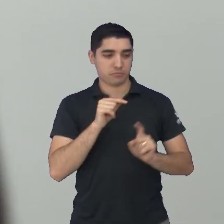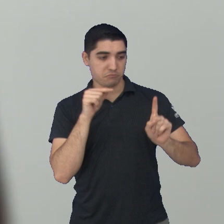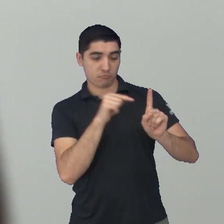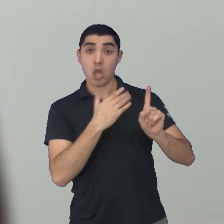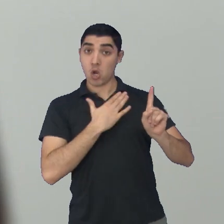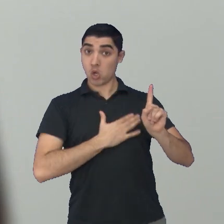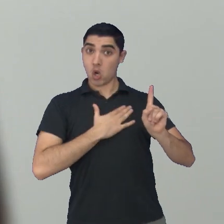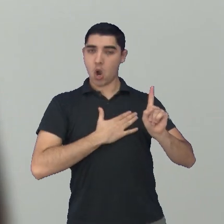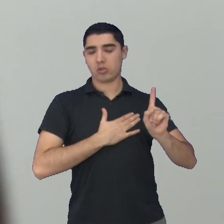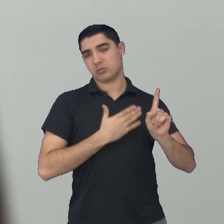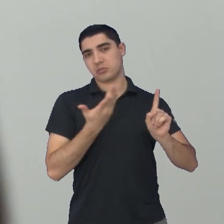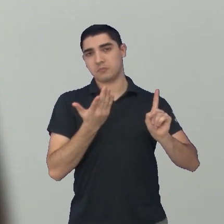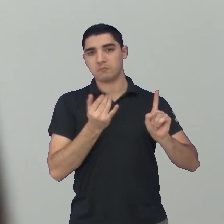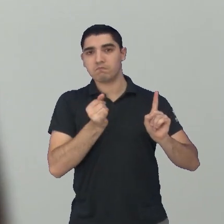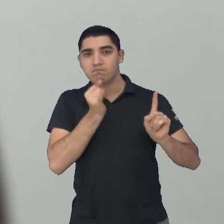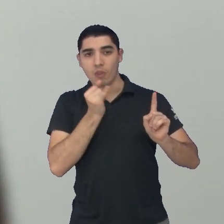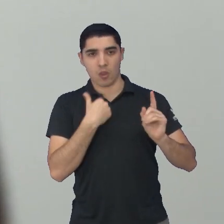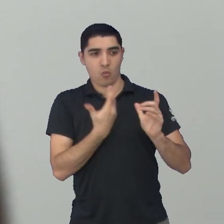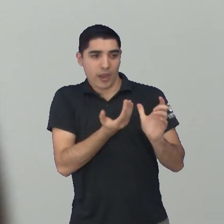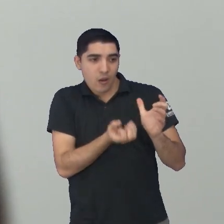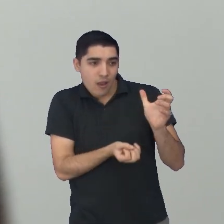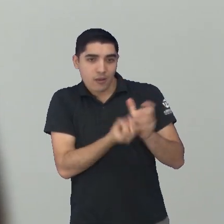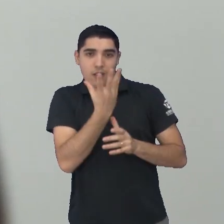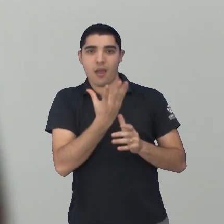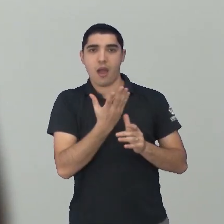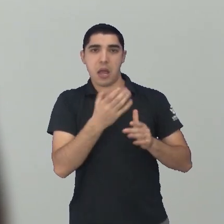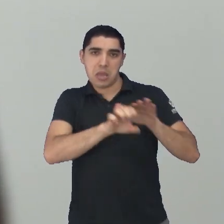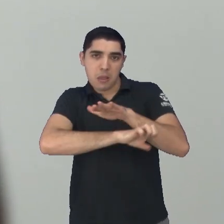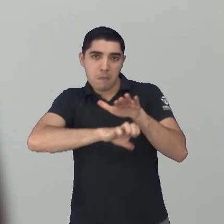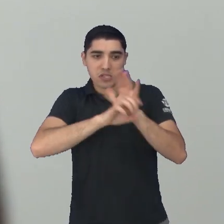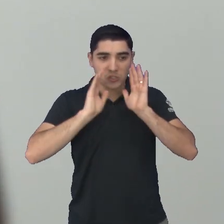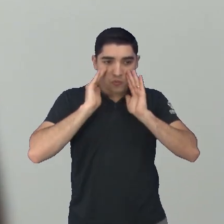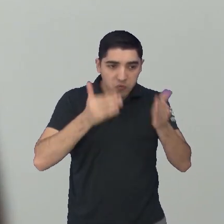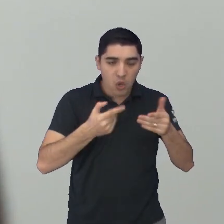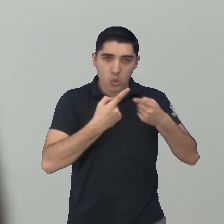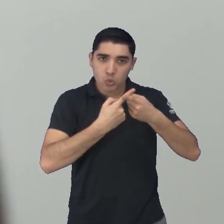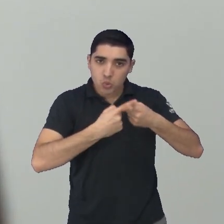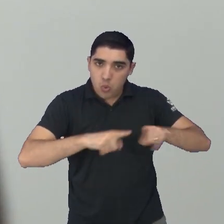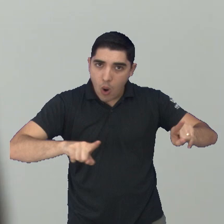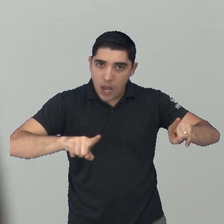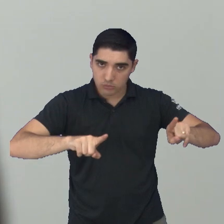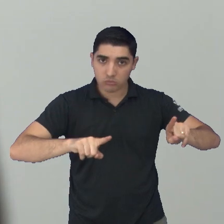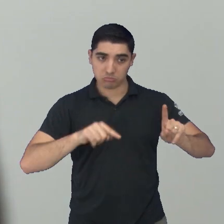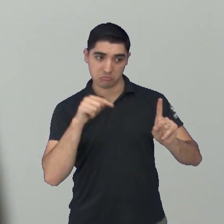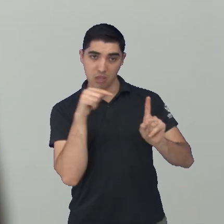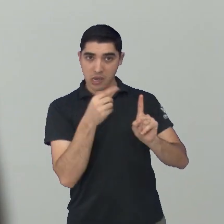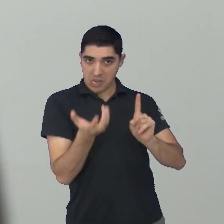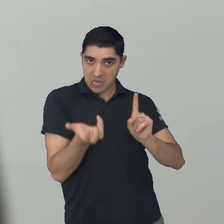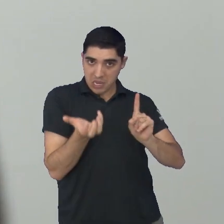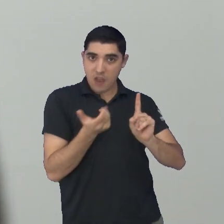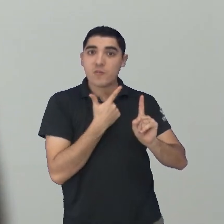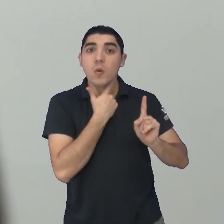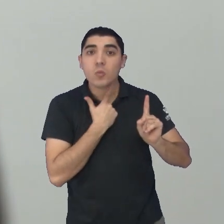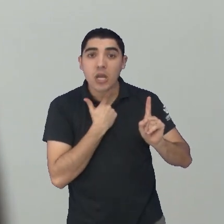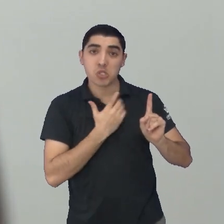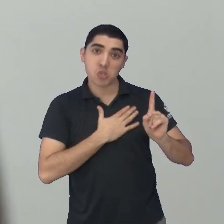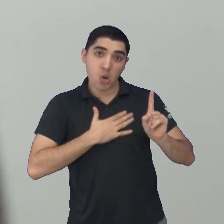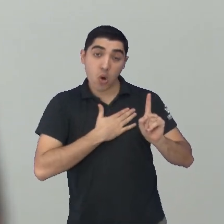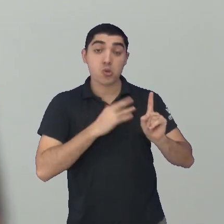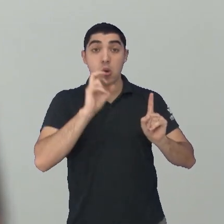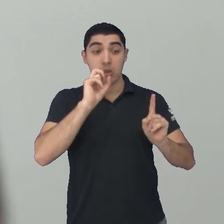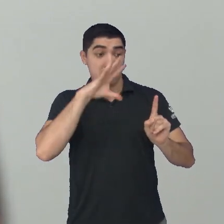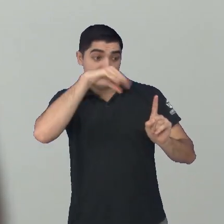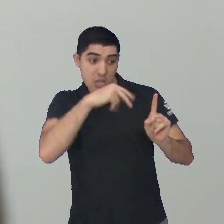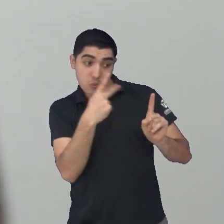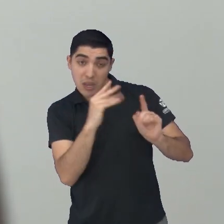abrir um churrasco em casa, né? Eu vou oferecer um serviço de churrasco em casa, ou eu vou abrir